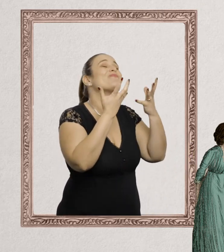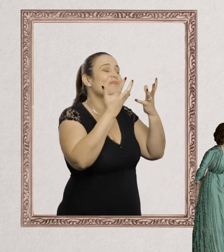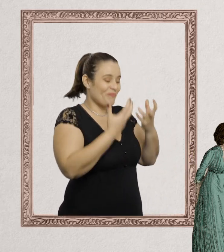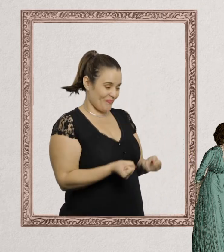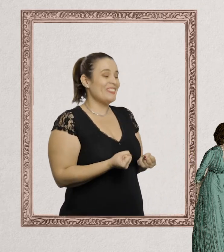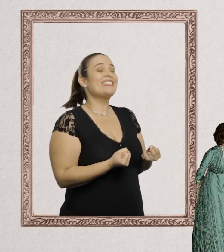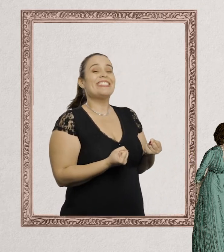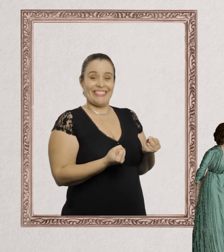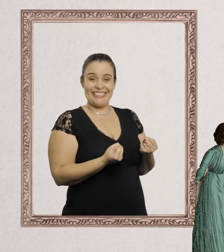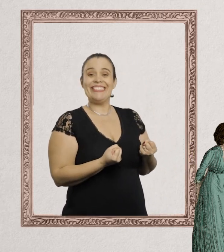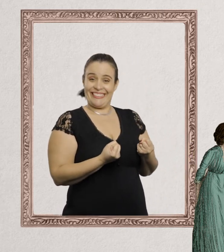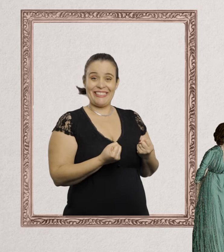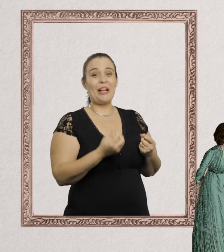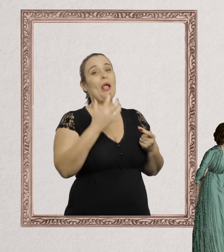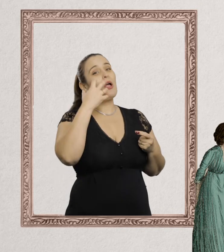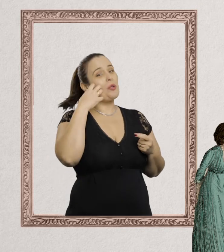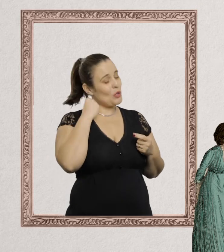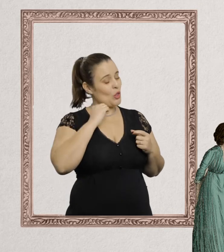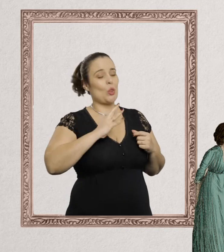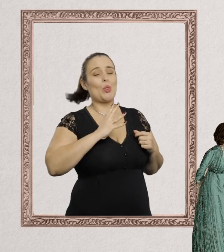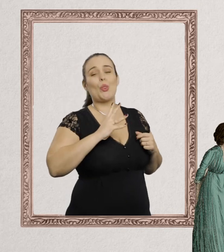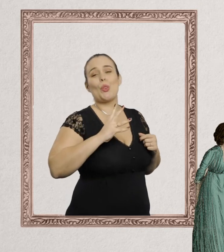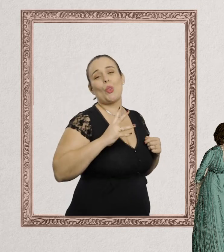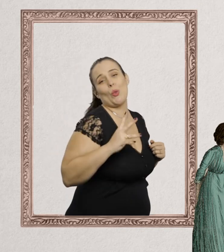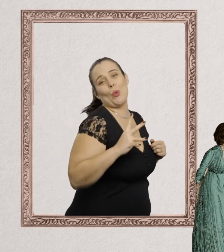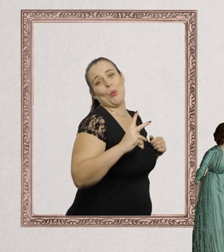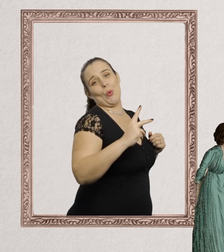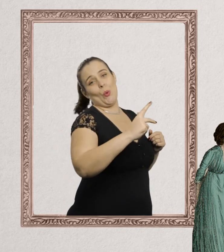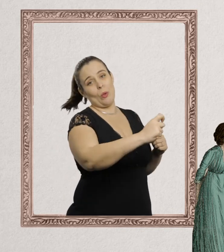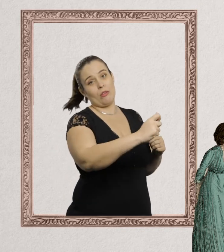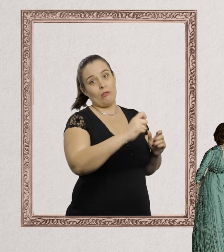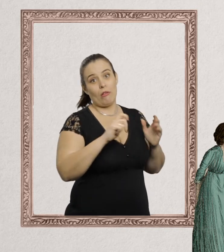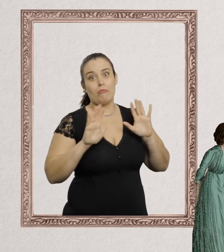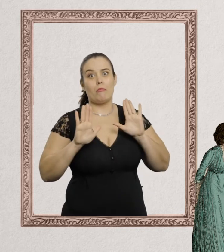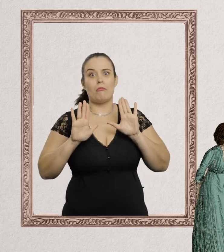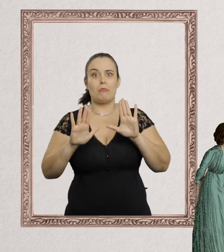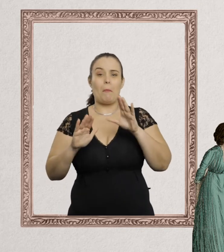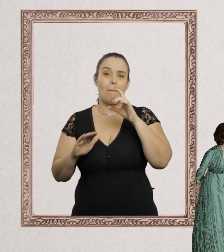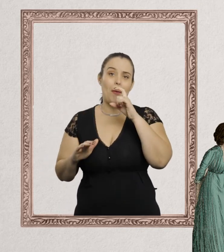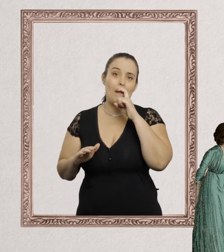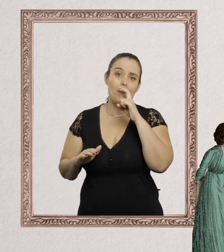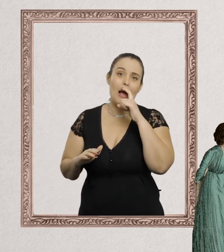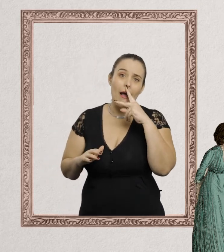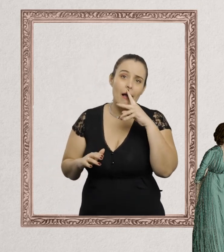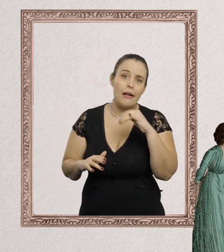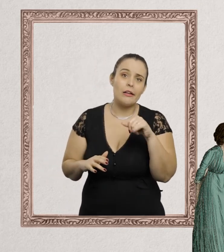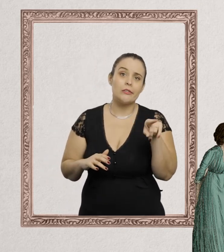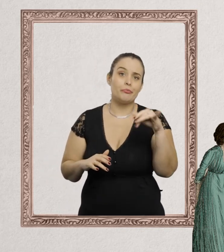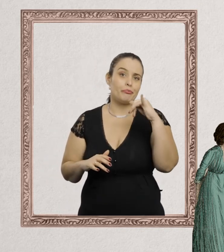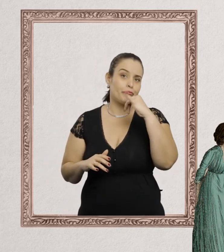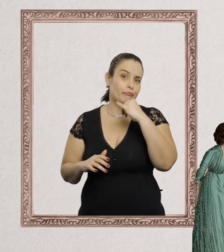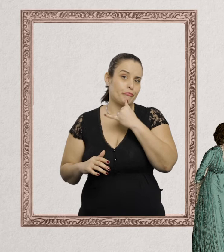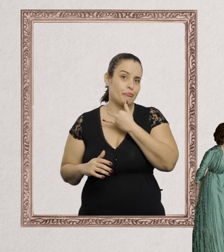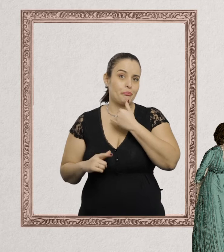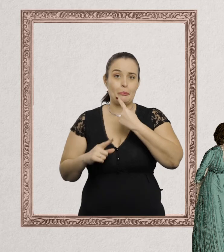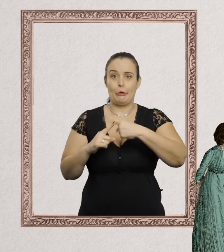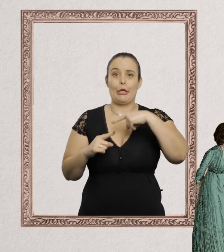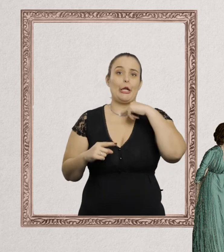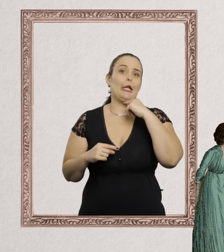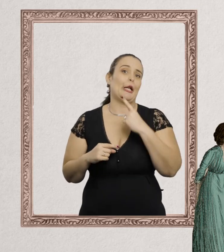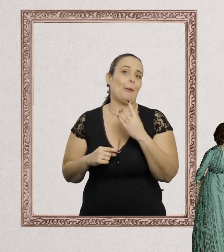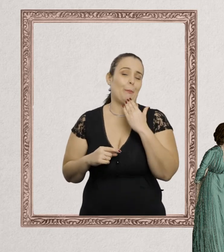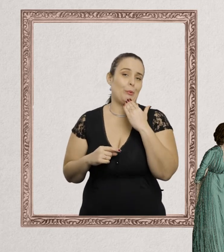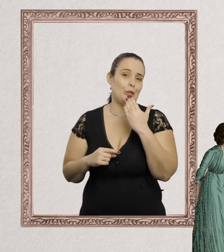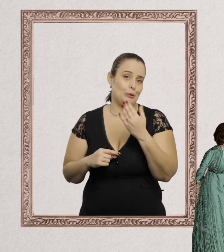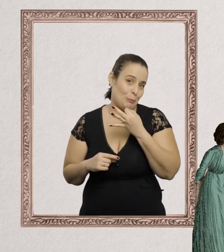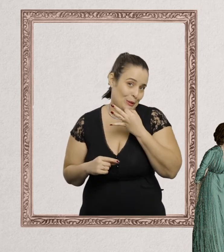aceitou. Ela disse que ficaria com os meninos. Mas o Sr. Darling ficou triste porque ninguém tinha pedido sua